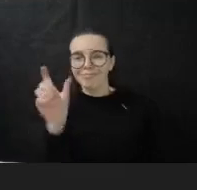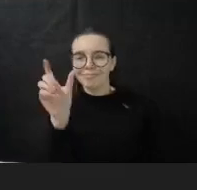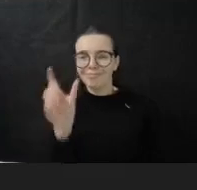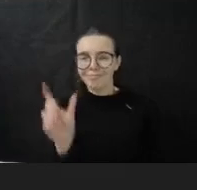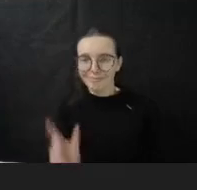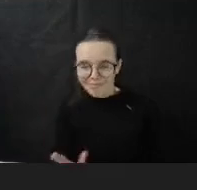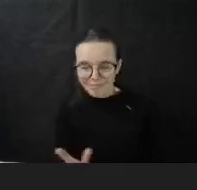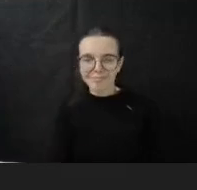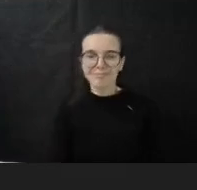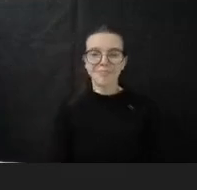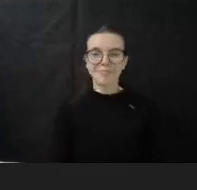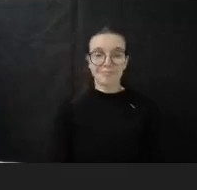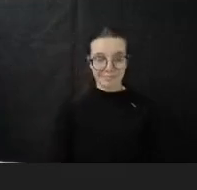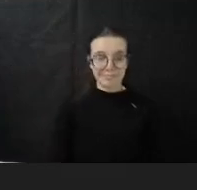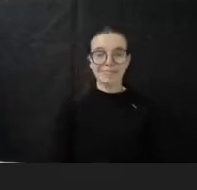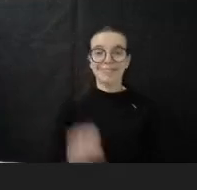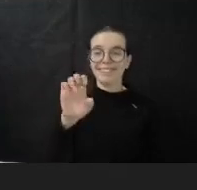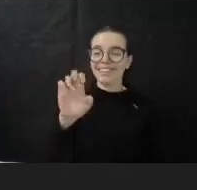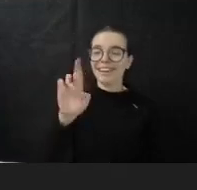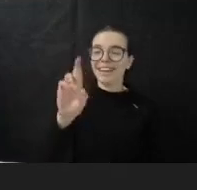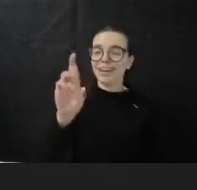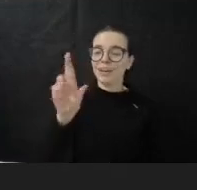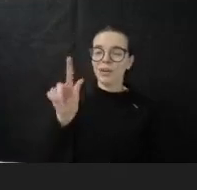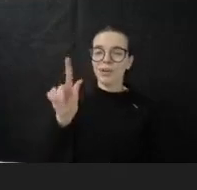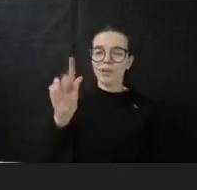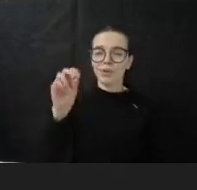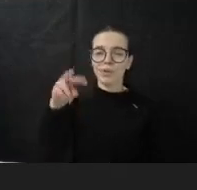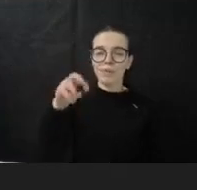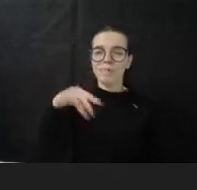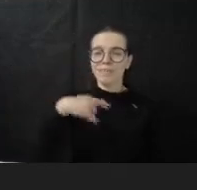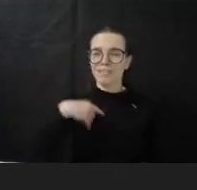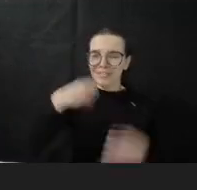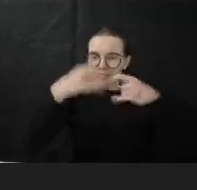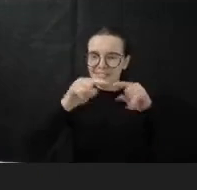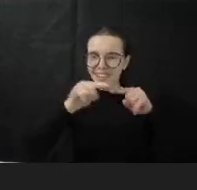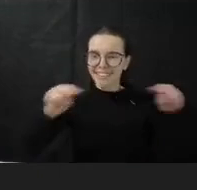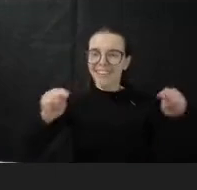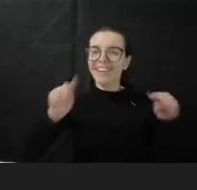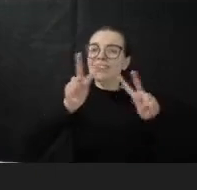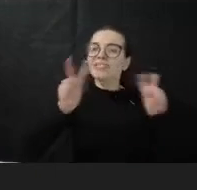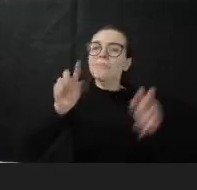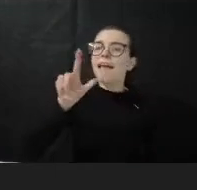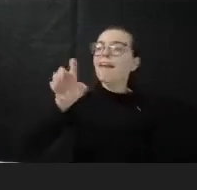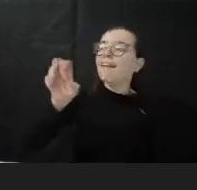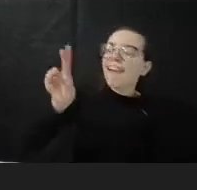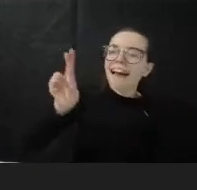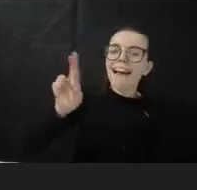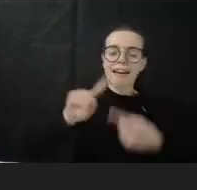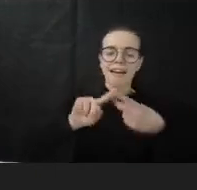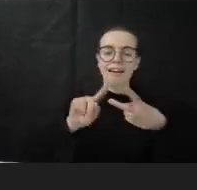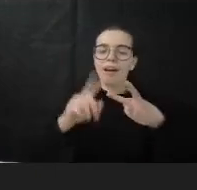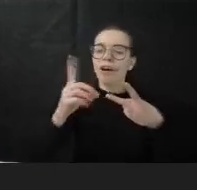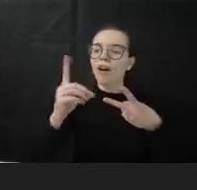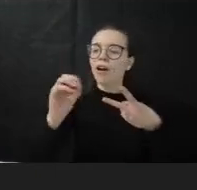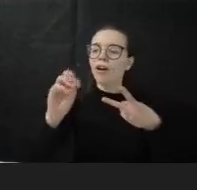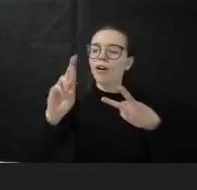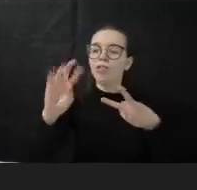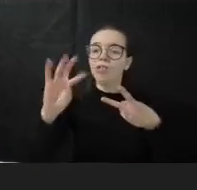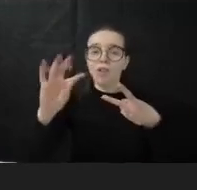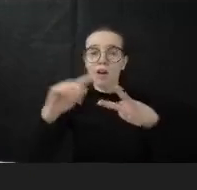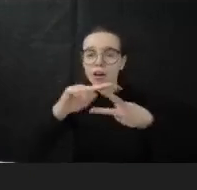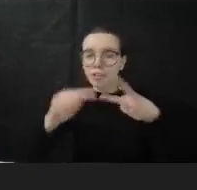Ergonomia. Falamos de ergonomia hoje, né? Bilé e Dort é o que rege